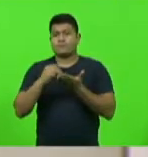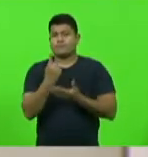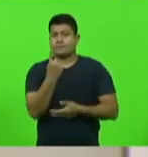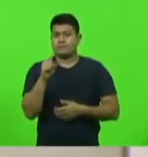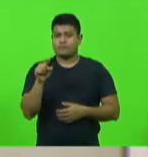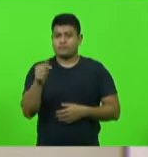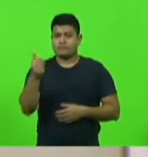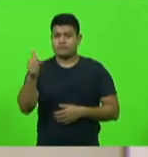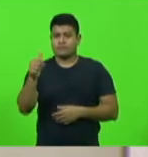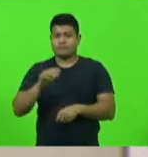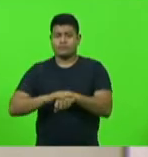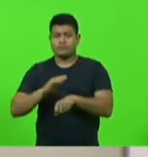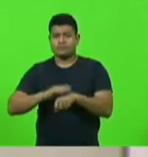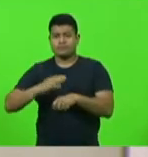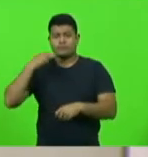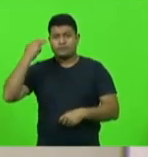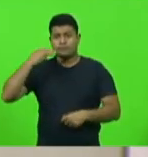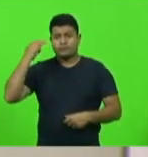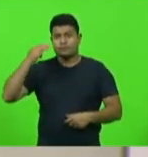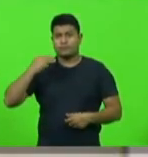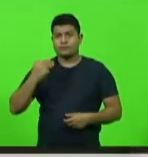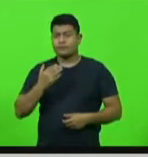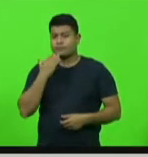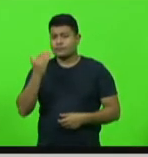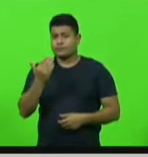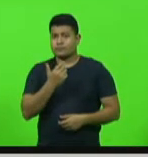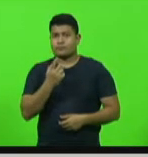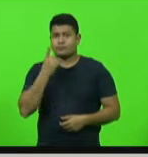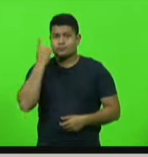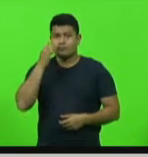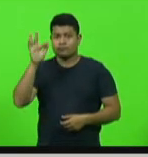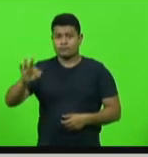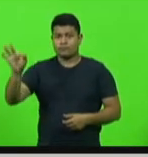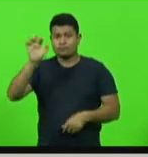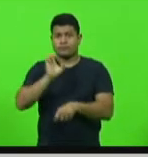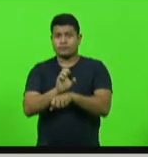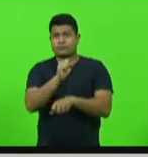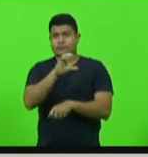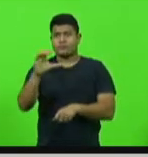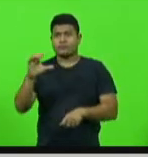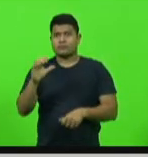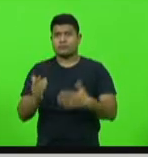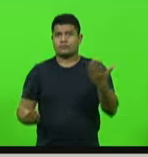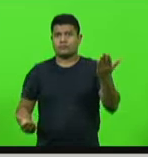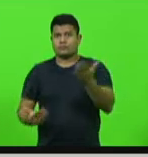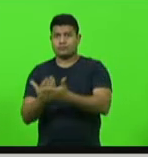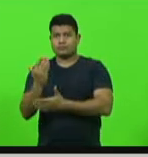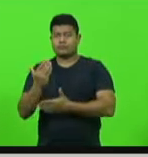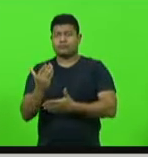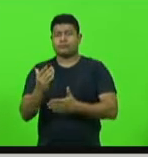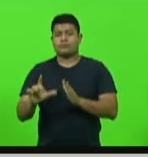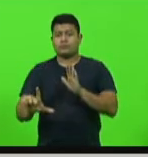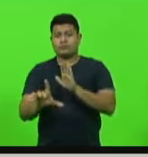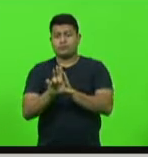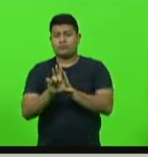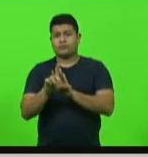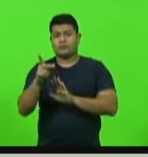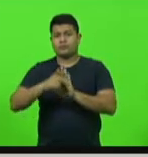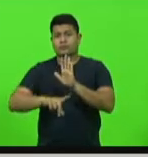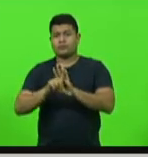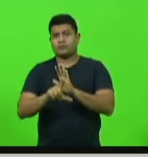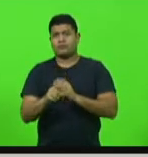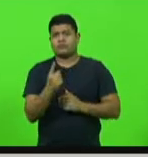1011, autor deputado Márcio Machado, apelando aos deputados federais do Estado de Santa Catarina que aprovem o texto original do projeto de lei